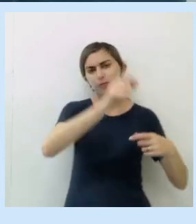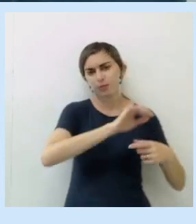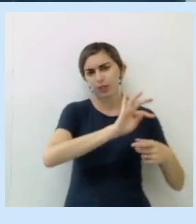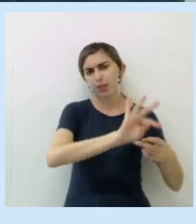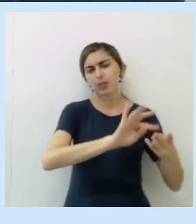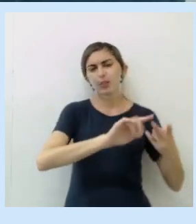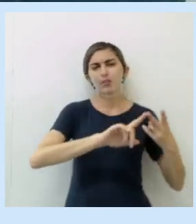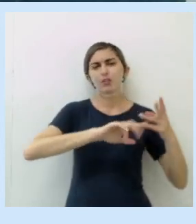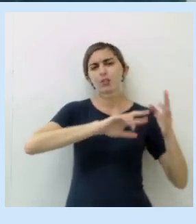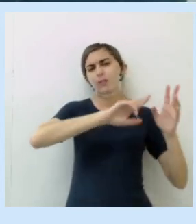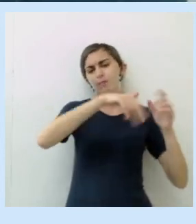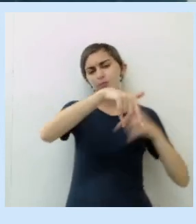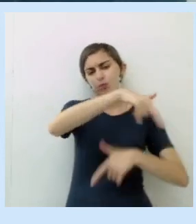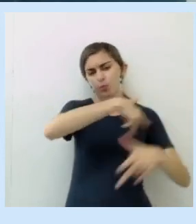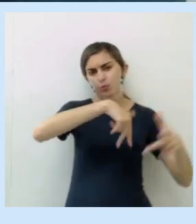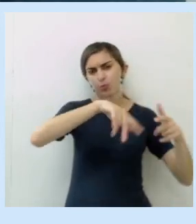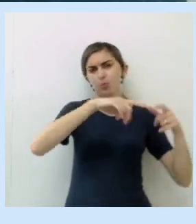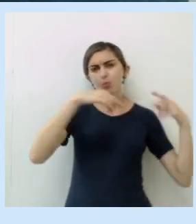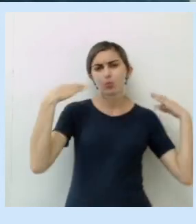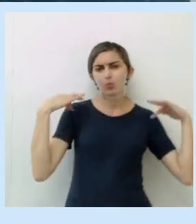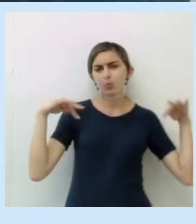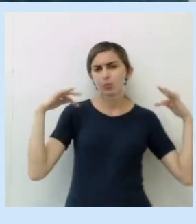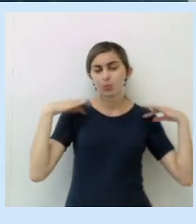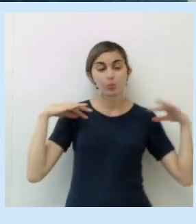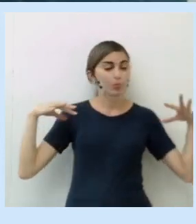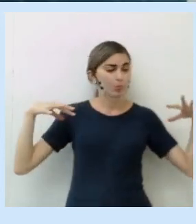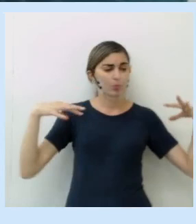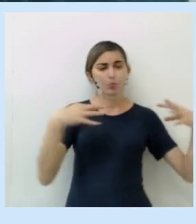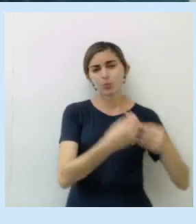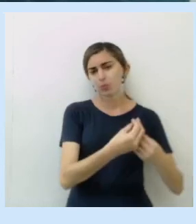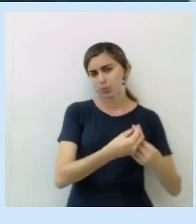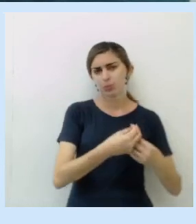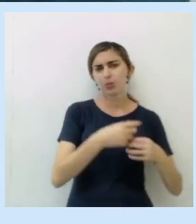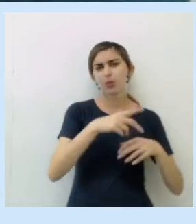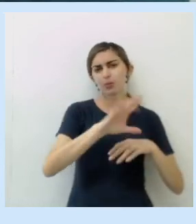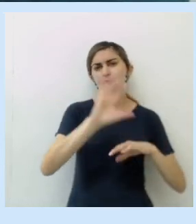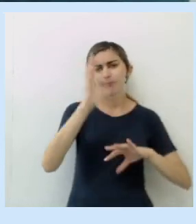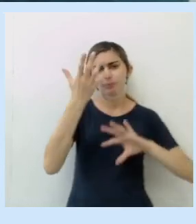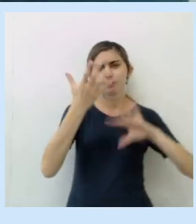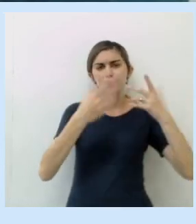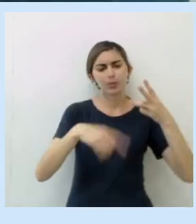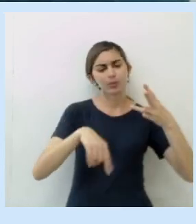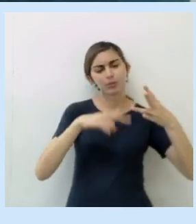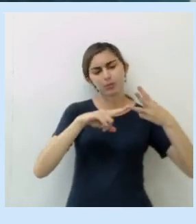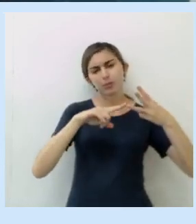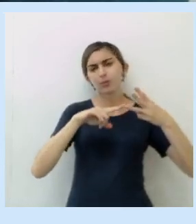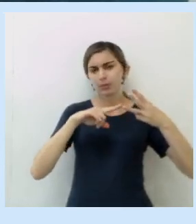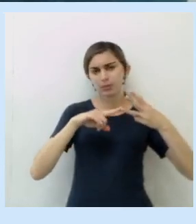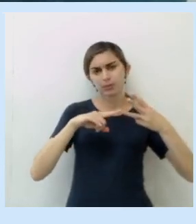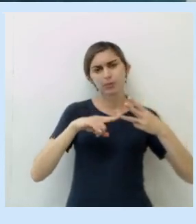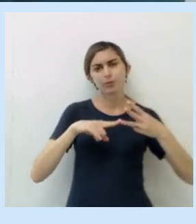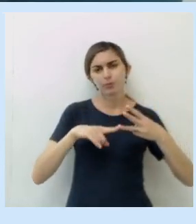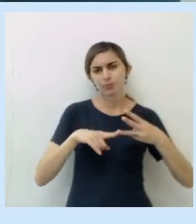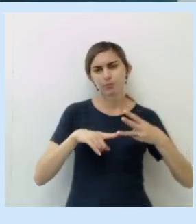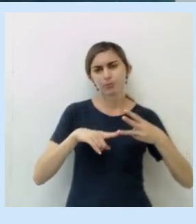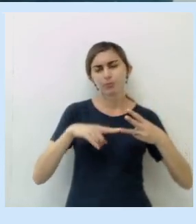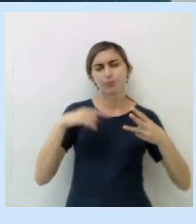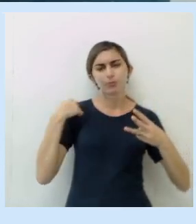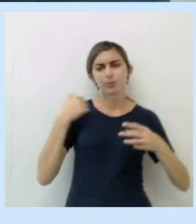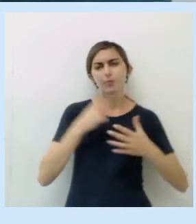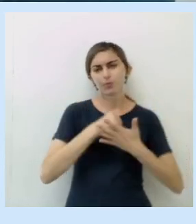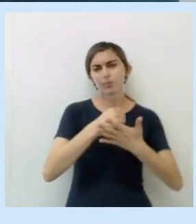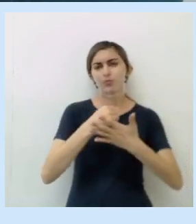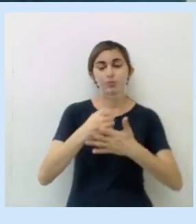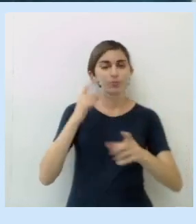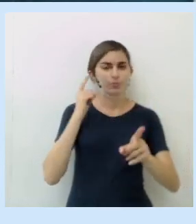pagues, atividades relacionadas ao ecoturismo, todas essas são situações do terceiro setor, né? O setor terciário, da ajuda.